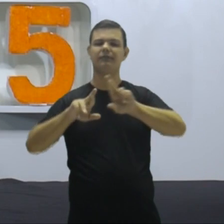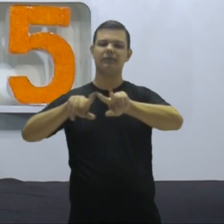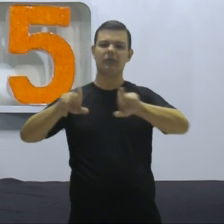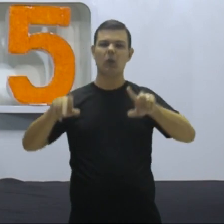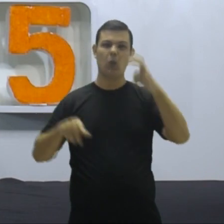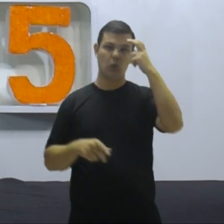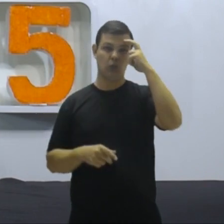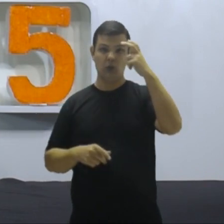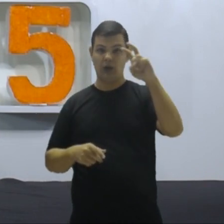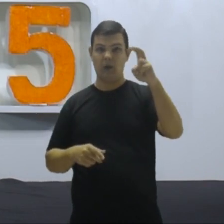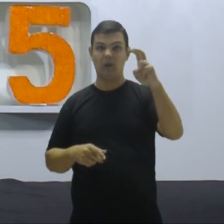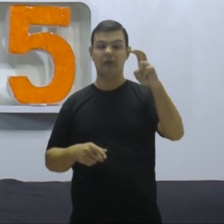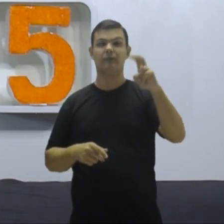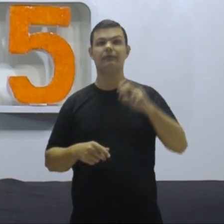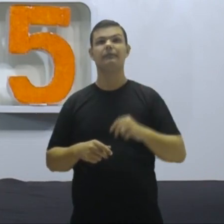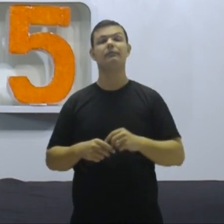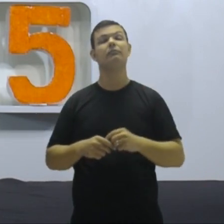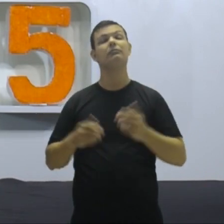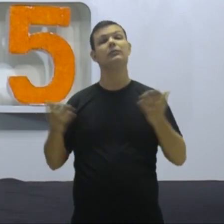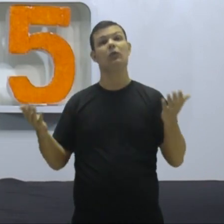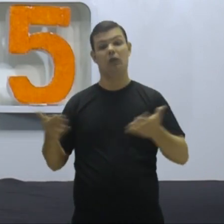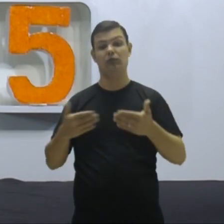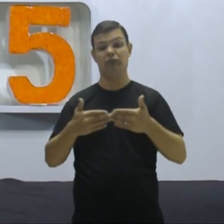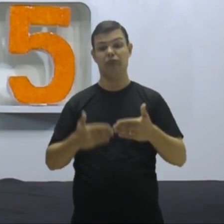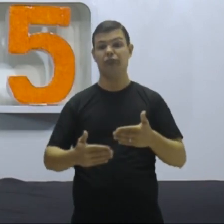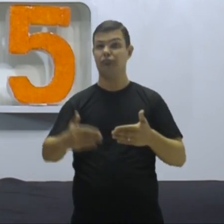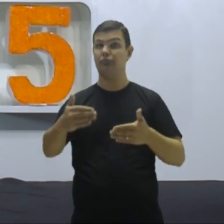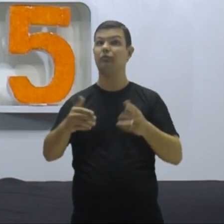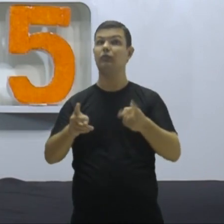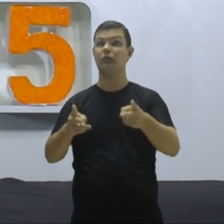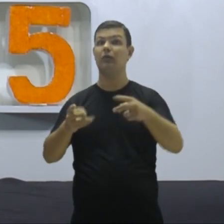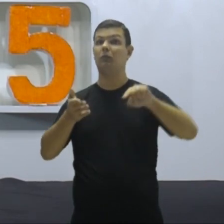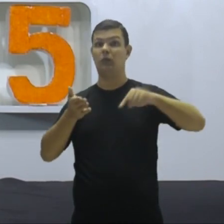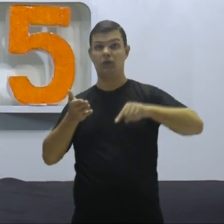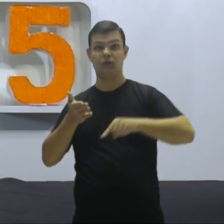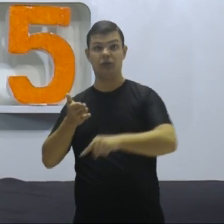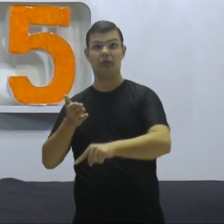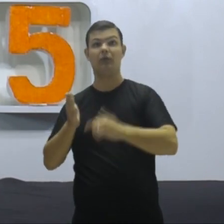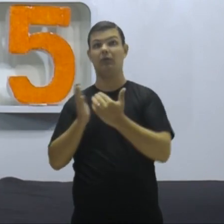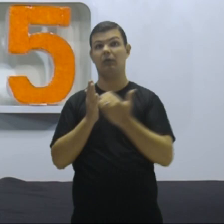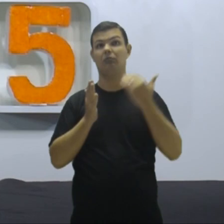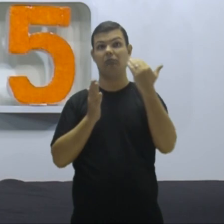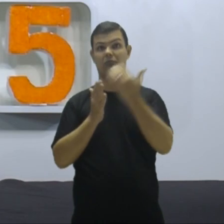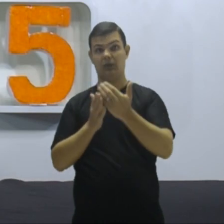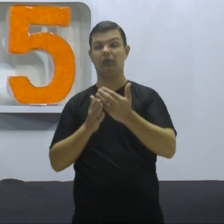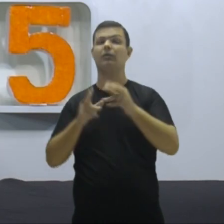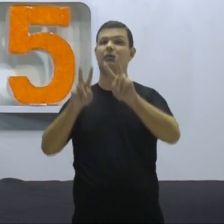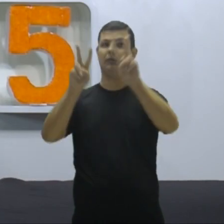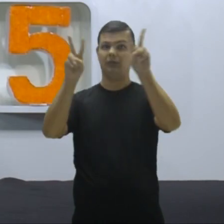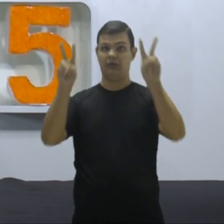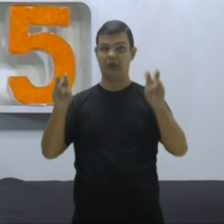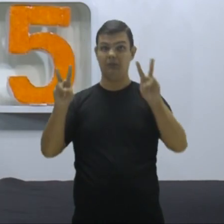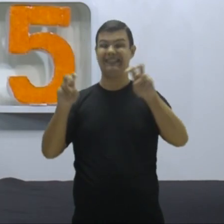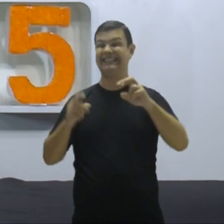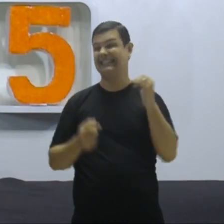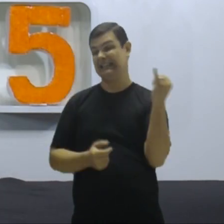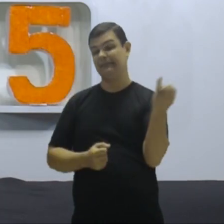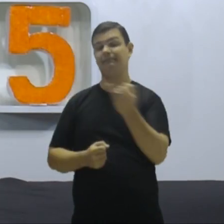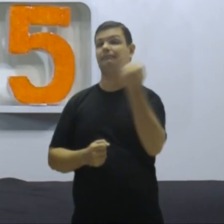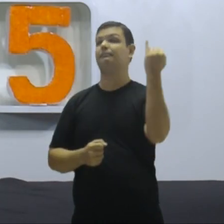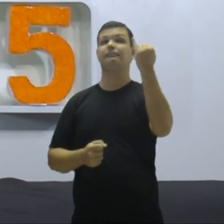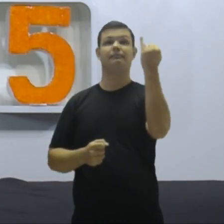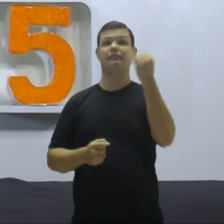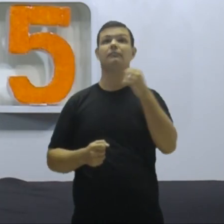cultural. E hoje damos continuidade, aprofundando um pouco mais desse conteúdo, que é fundamental para